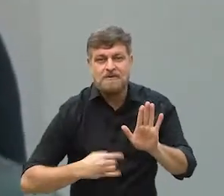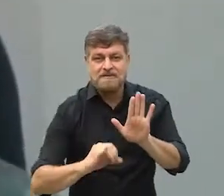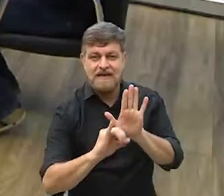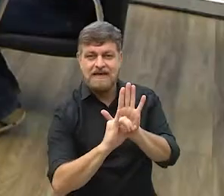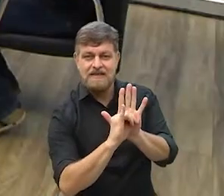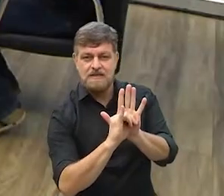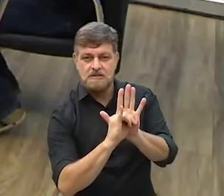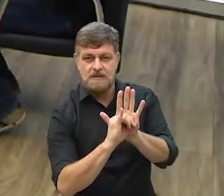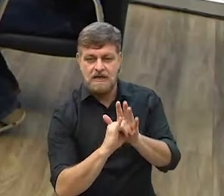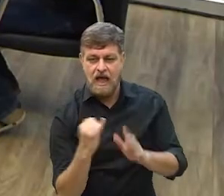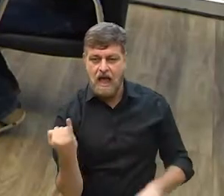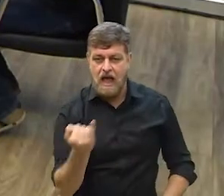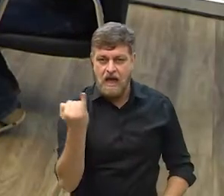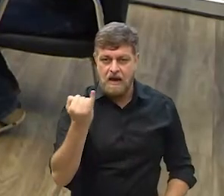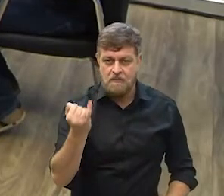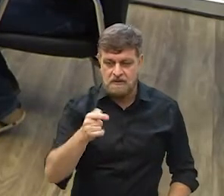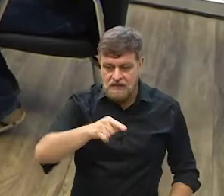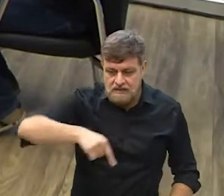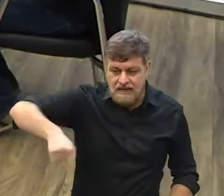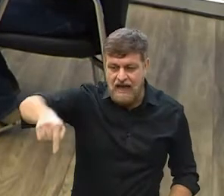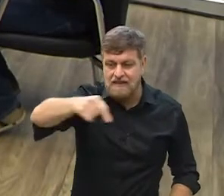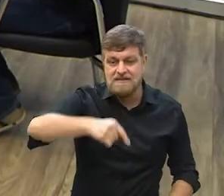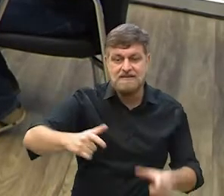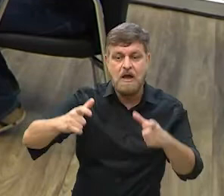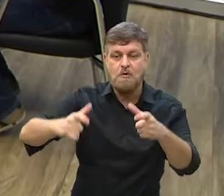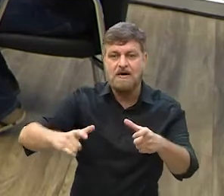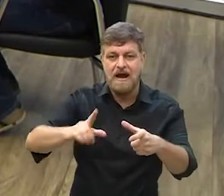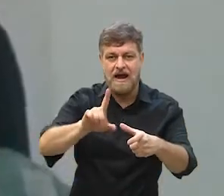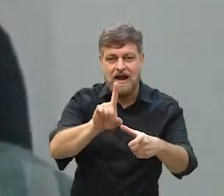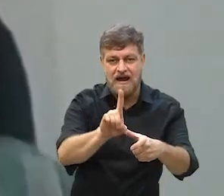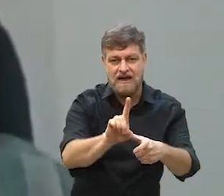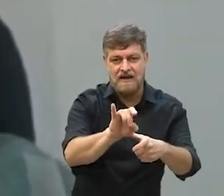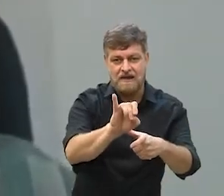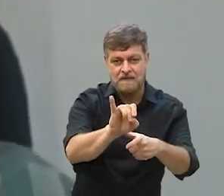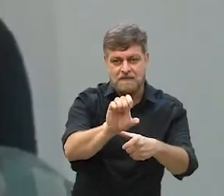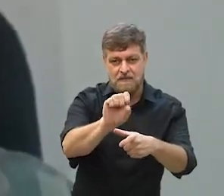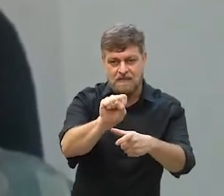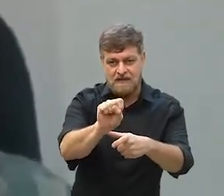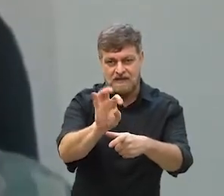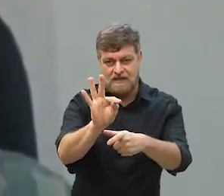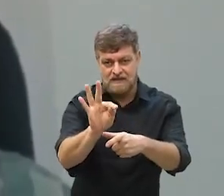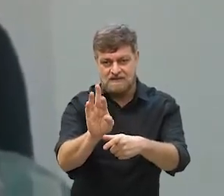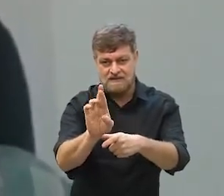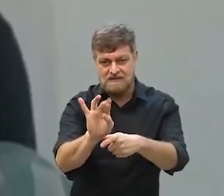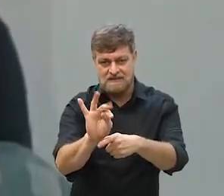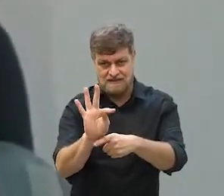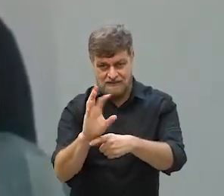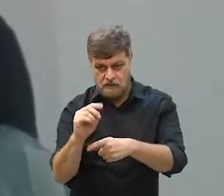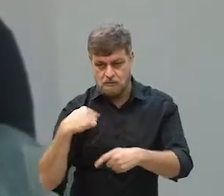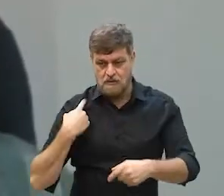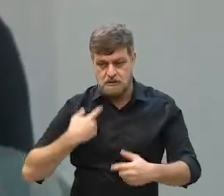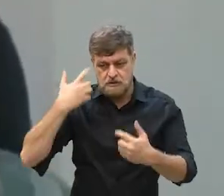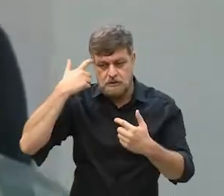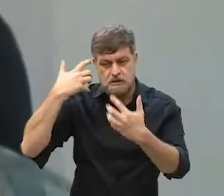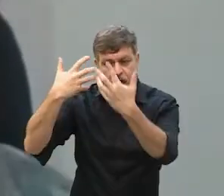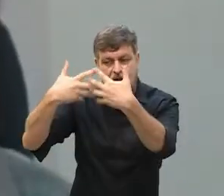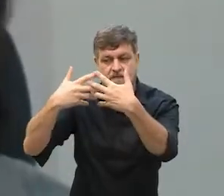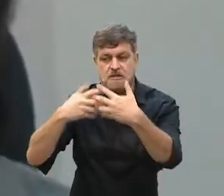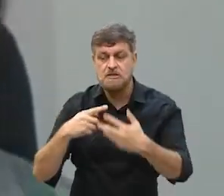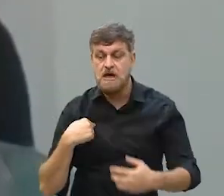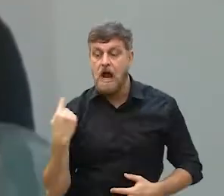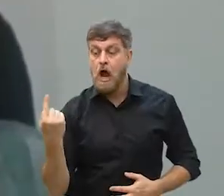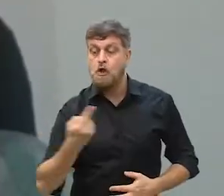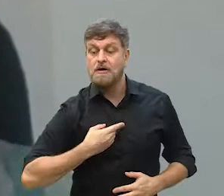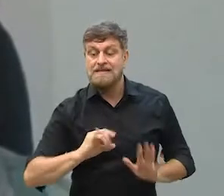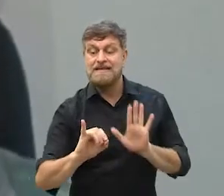ser distrito, no meu ponto de vista, é exatamente esse. Ser distrito nos possibilita refletir sobre quem nós somos e